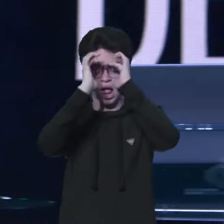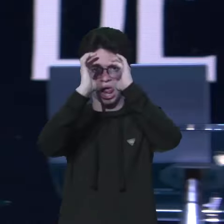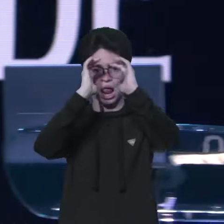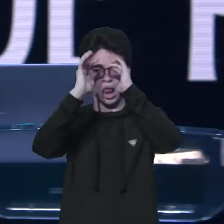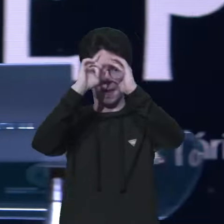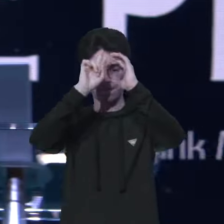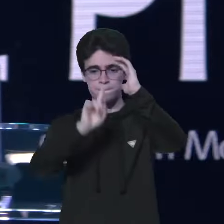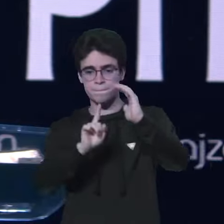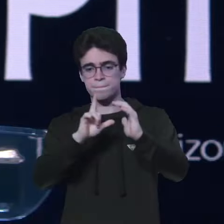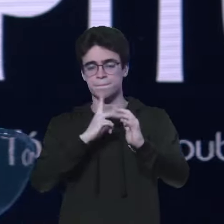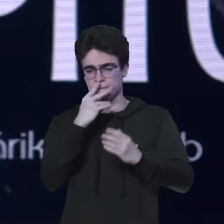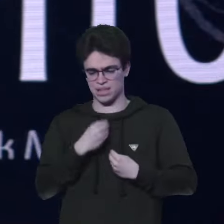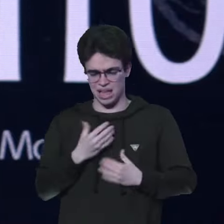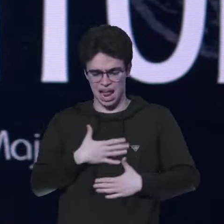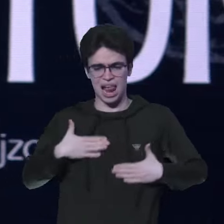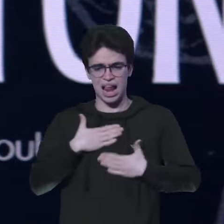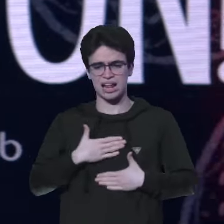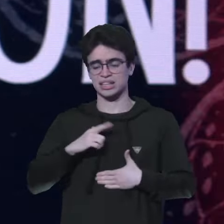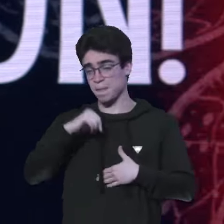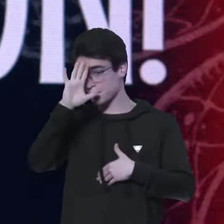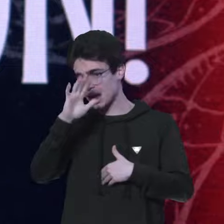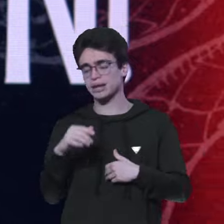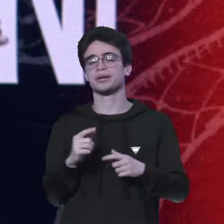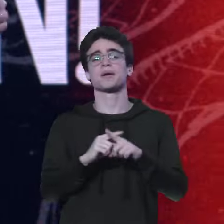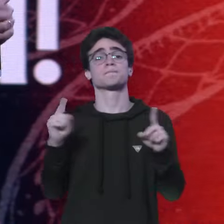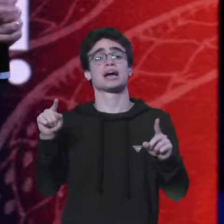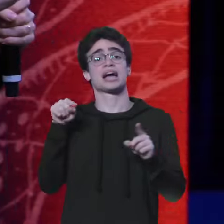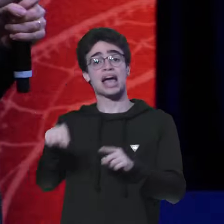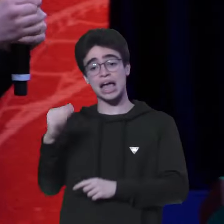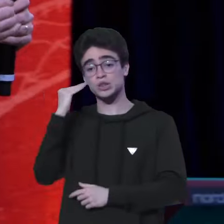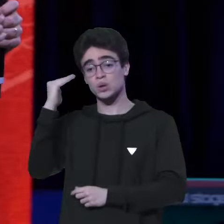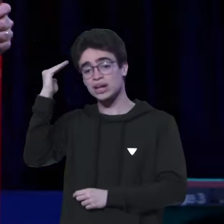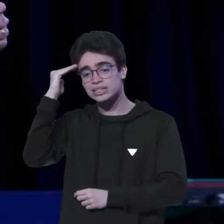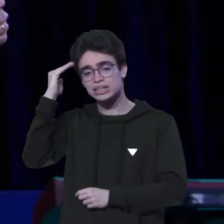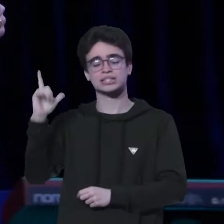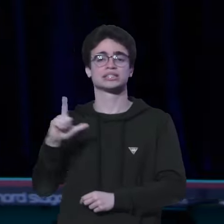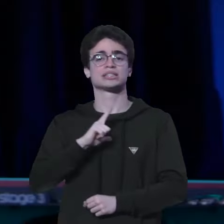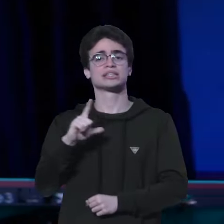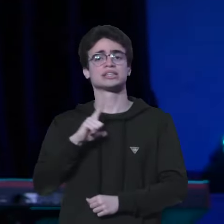dopamina ser mais alta do que nas outras idades, o adolescente, ele produz